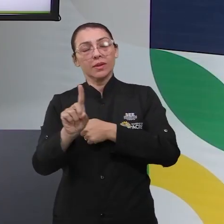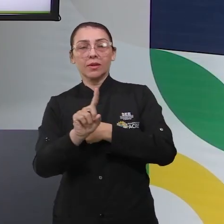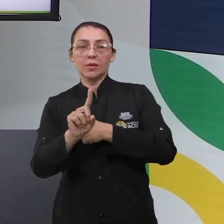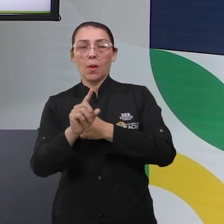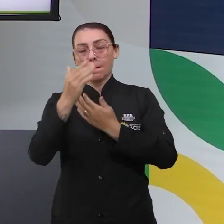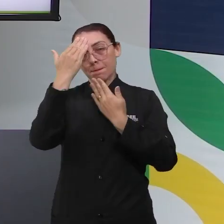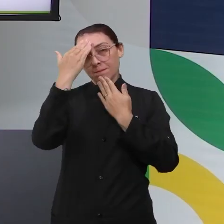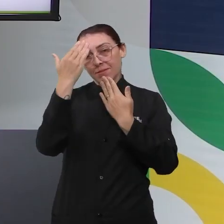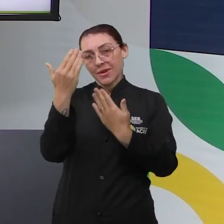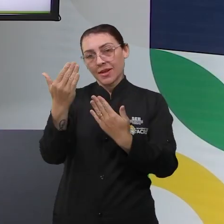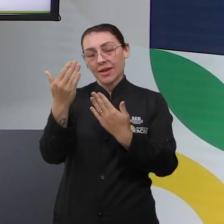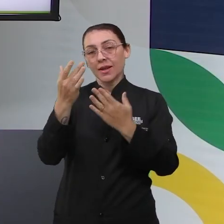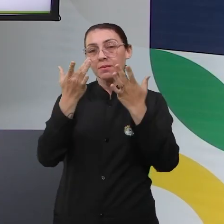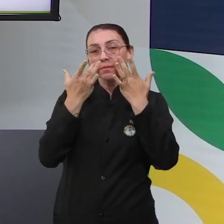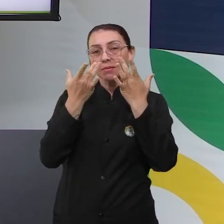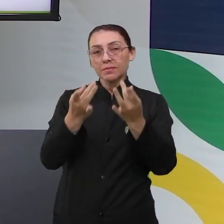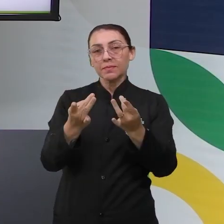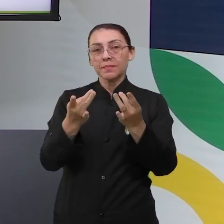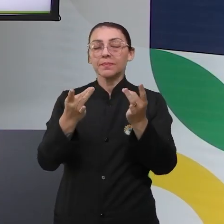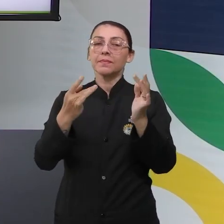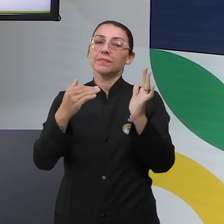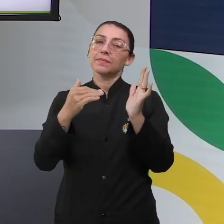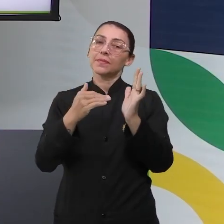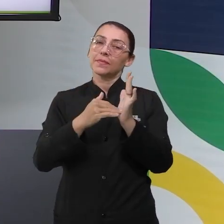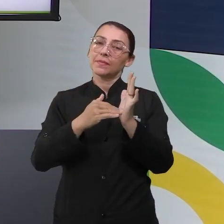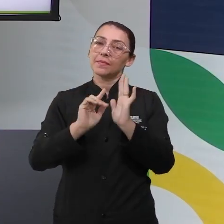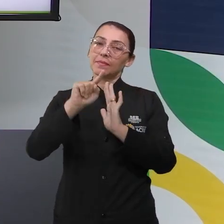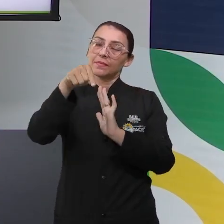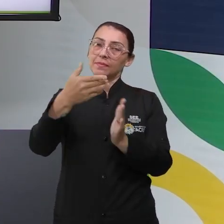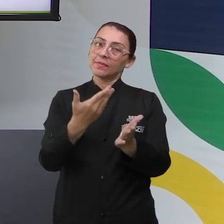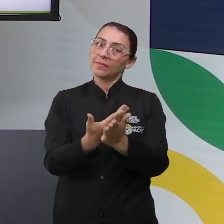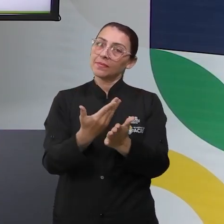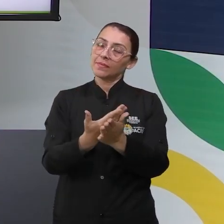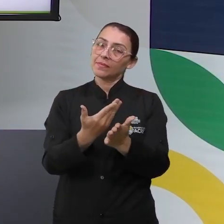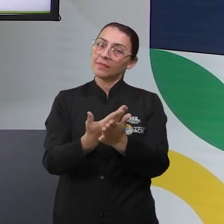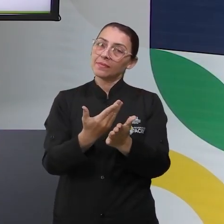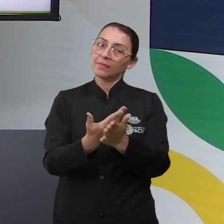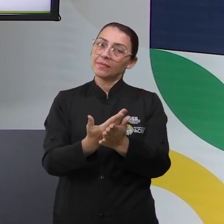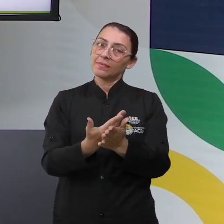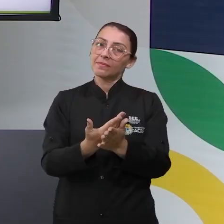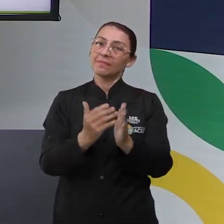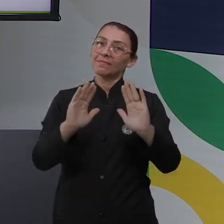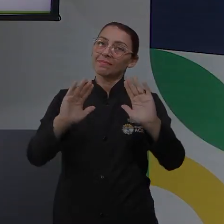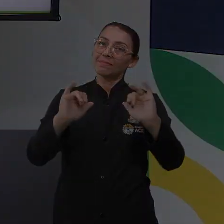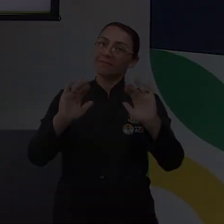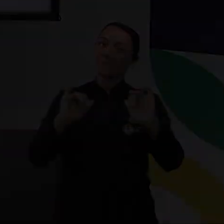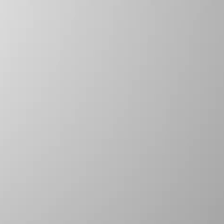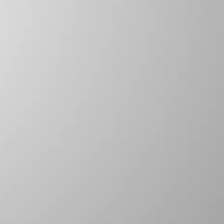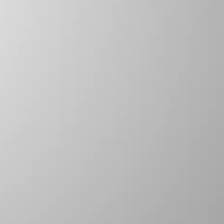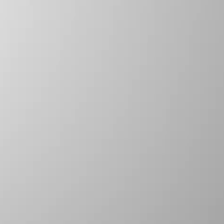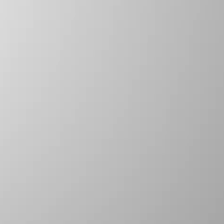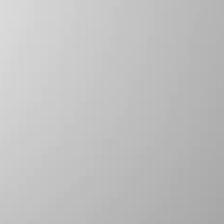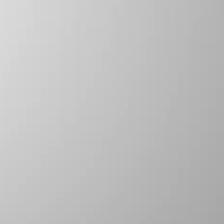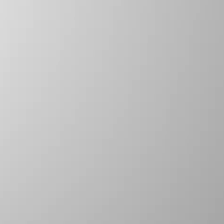Então, muito obrigada pela atenção de vocês e conto com vocês na nossa próxima aula. Tchau, tchau!